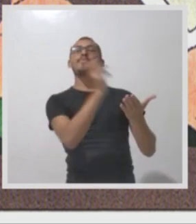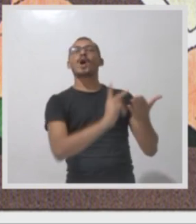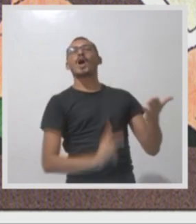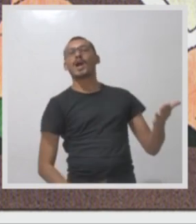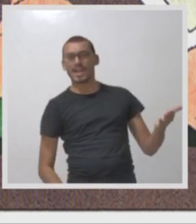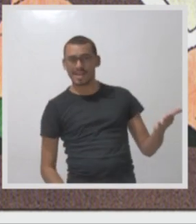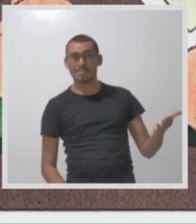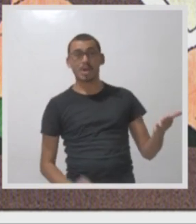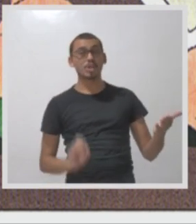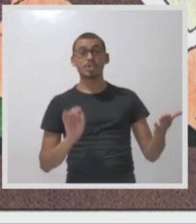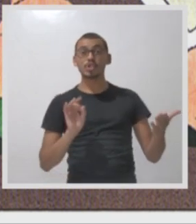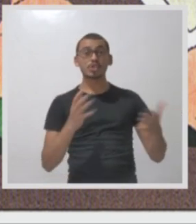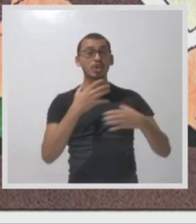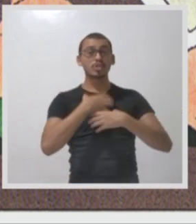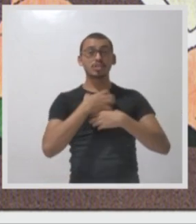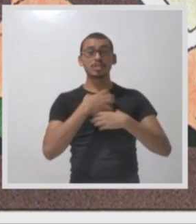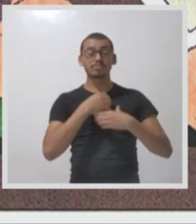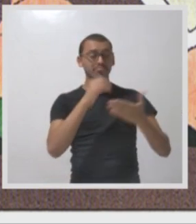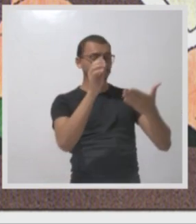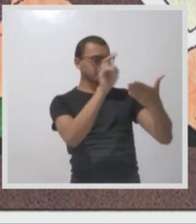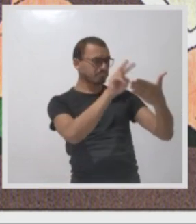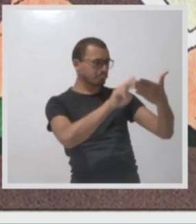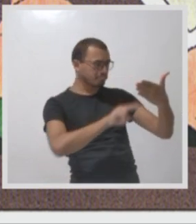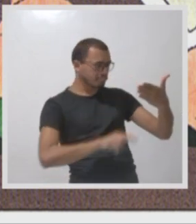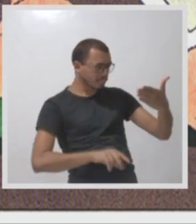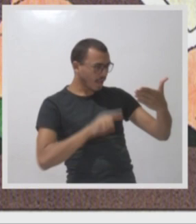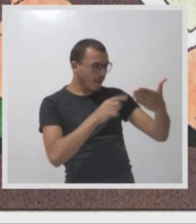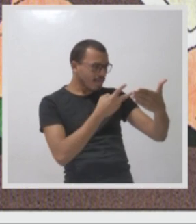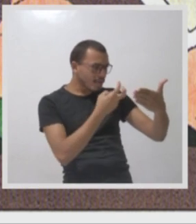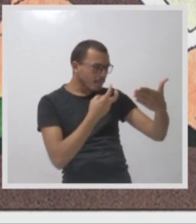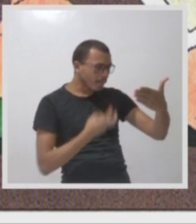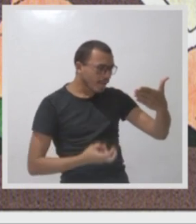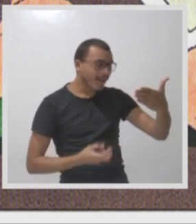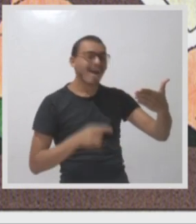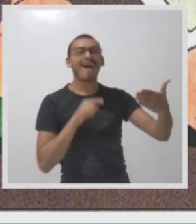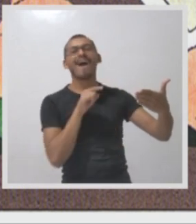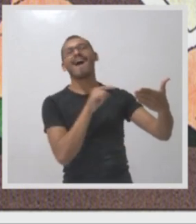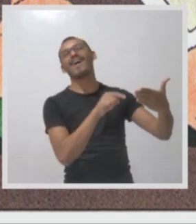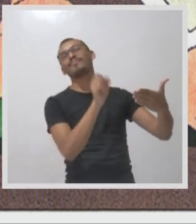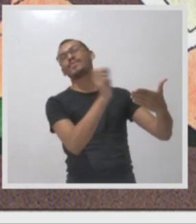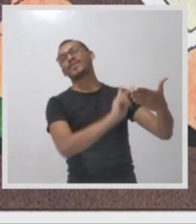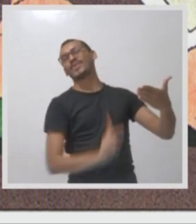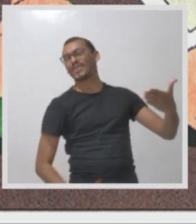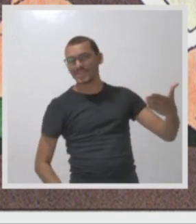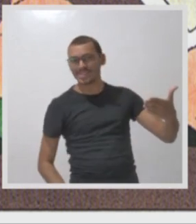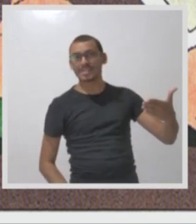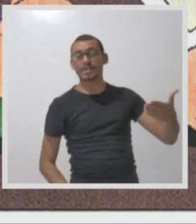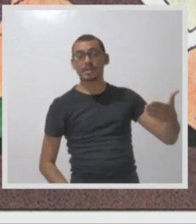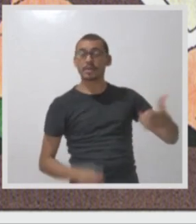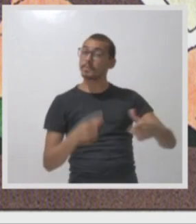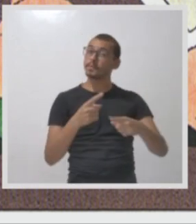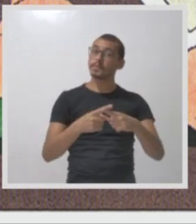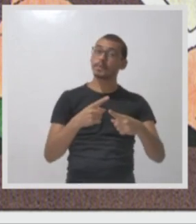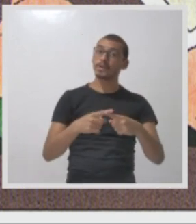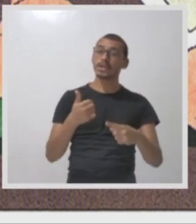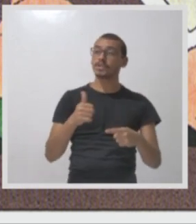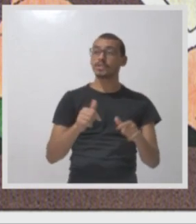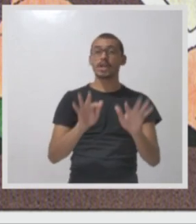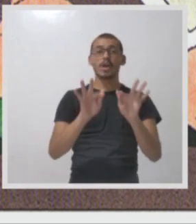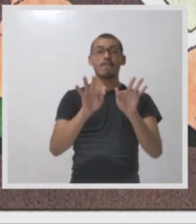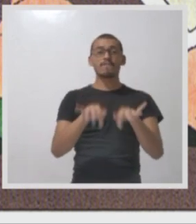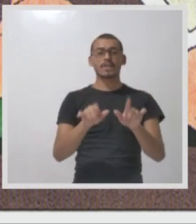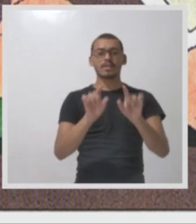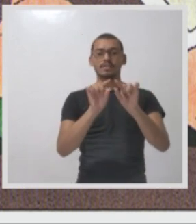li, eu só olhei a forma do texto e eu já identifico de cara. É um poema. Por quê? Porque ele não vai até o final da